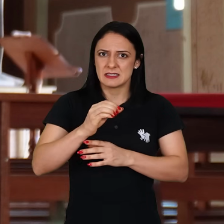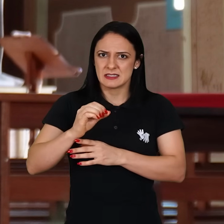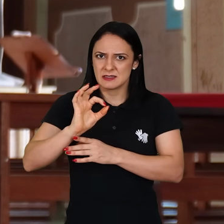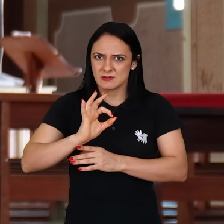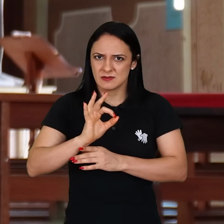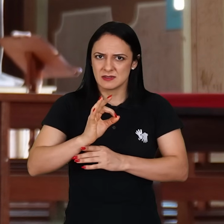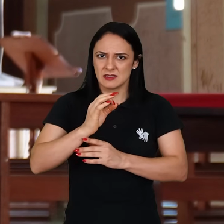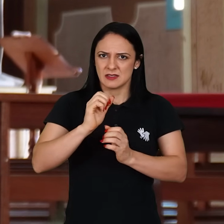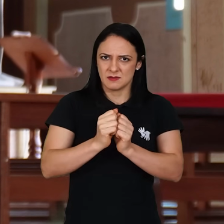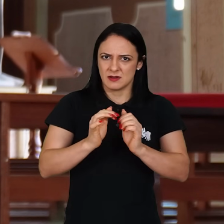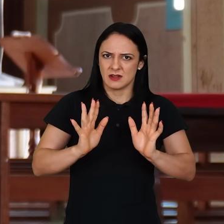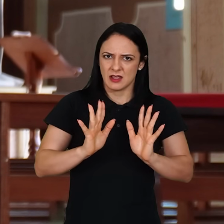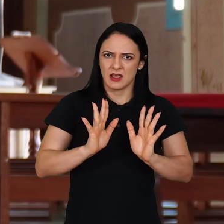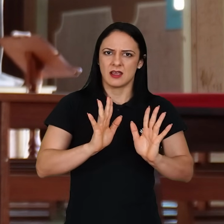Mas